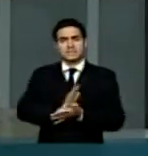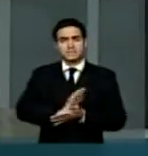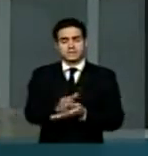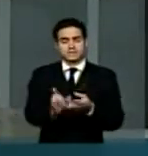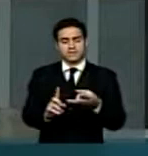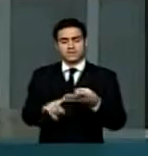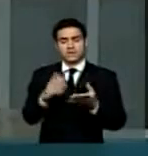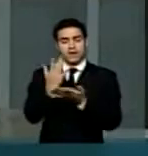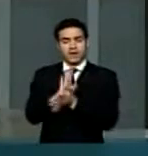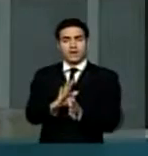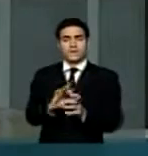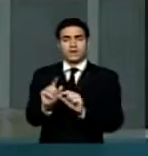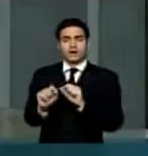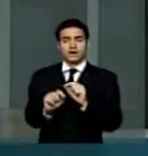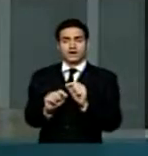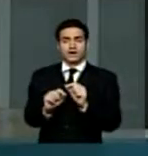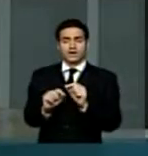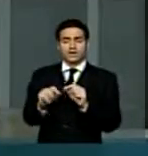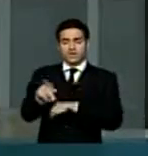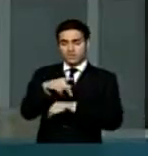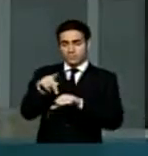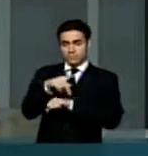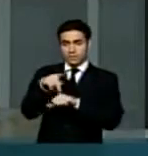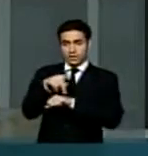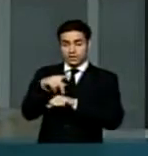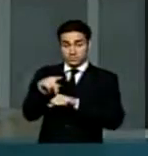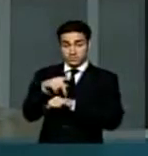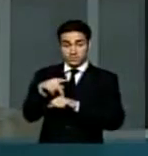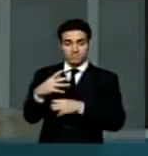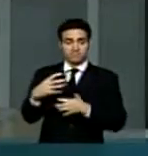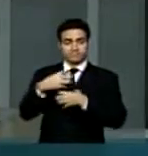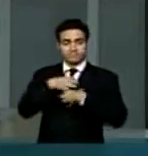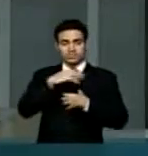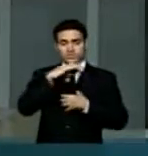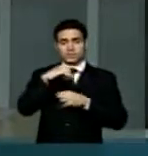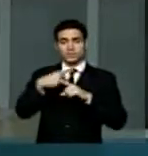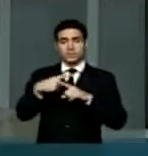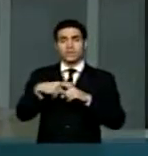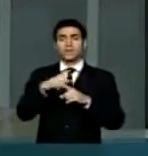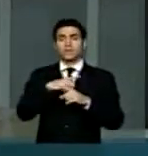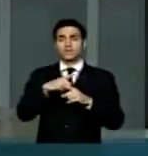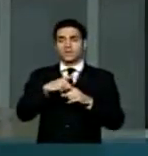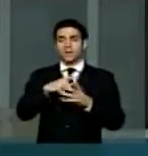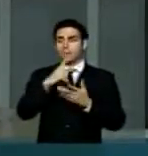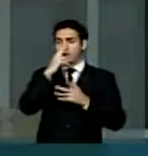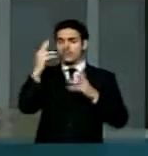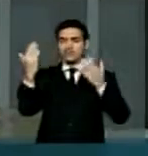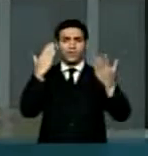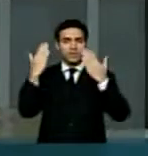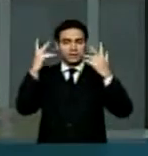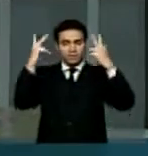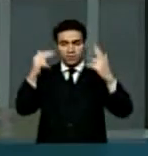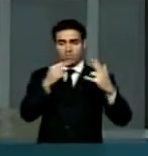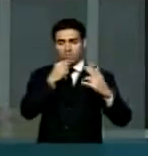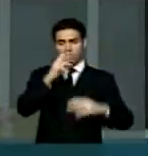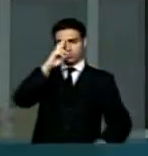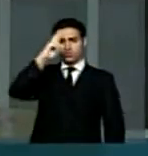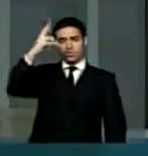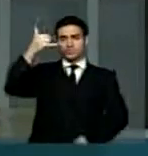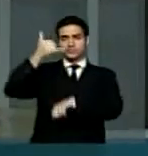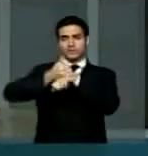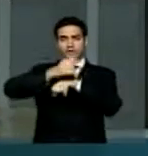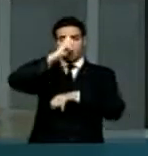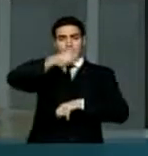discriminação, de deixar para trás um país cindido, onde as casas grandes e senzalas estabeleciam